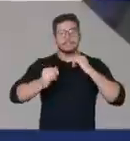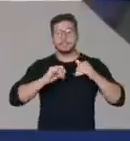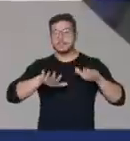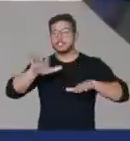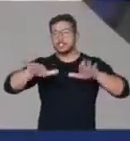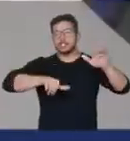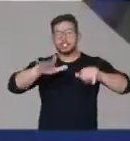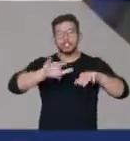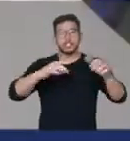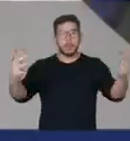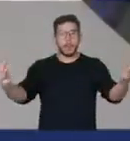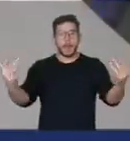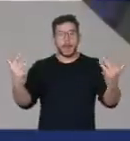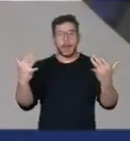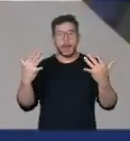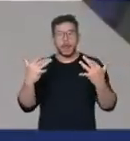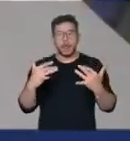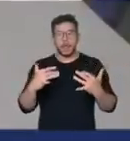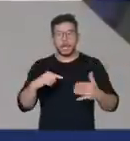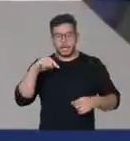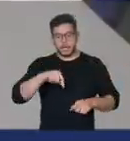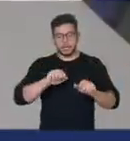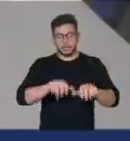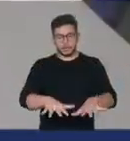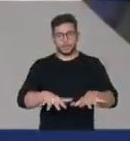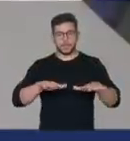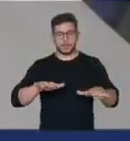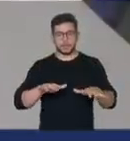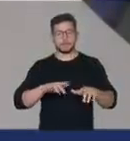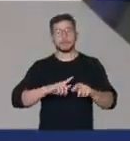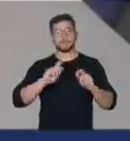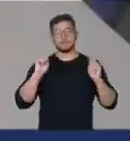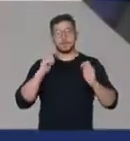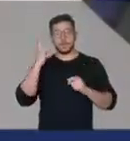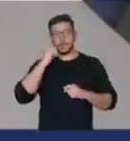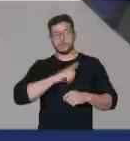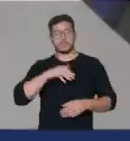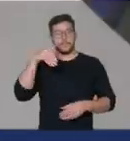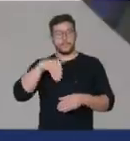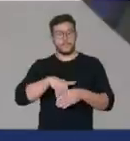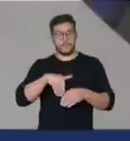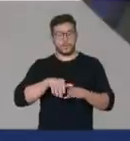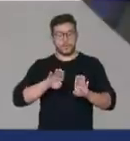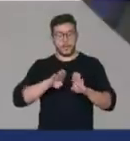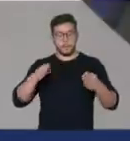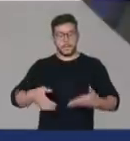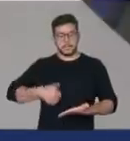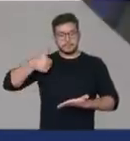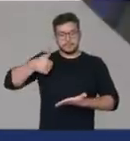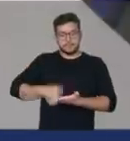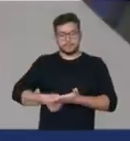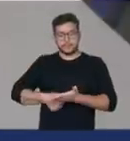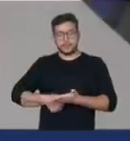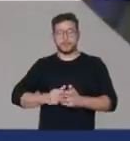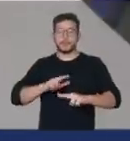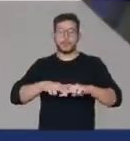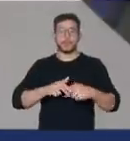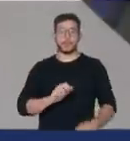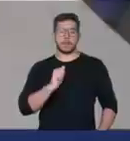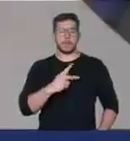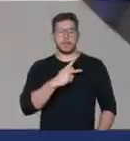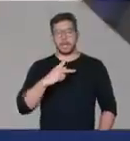partidos, convocando os deputados que corressem aqui para o plenário para que pudessem emitir os seus votos. votos, visto que o aplicativo não